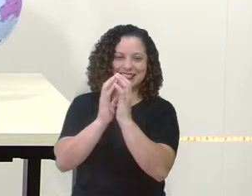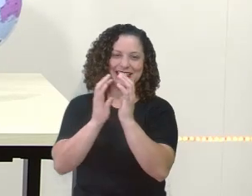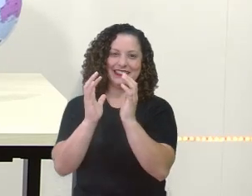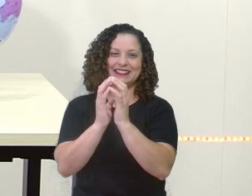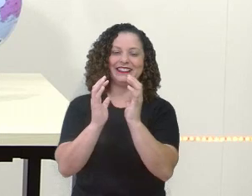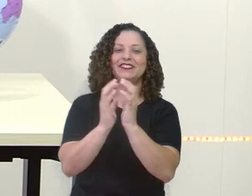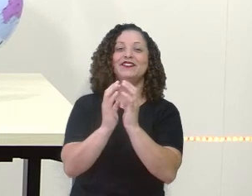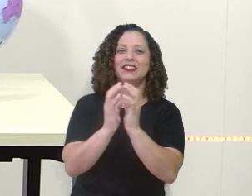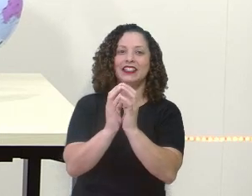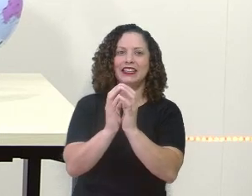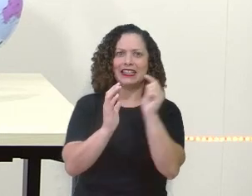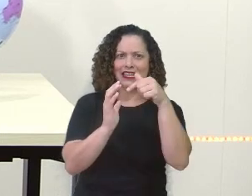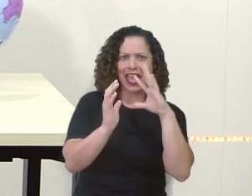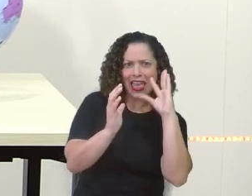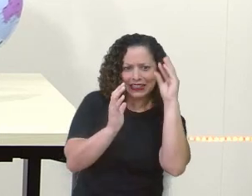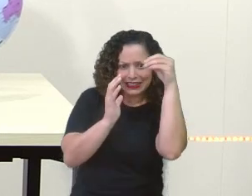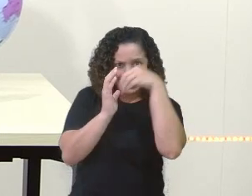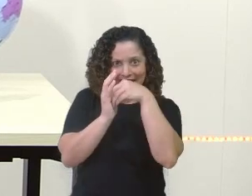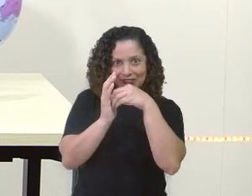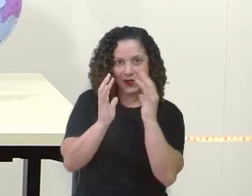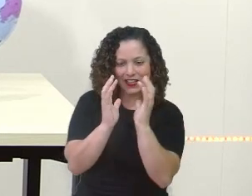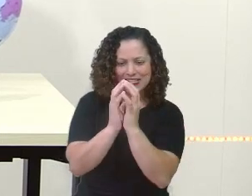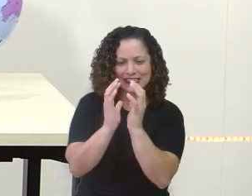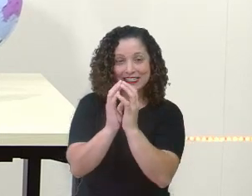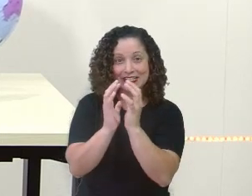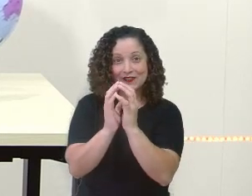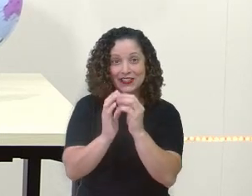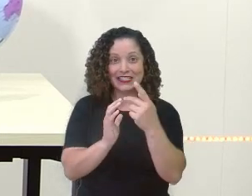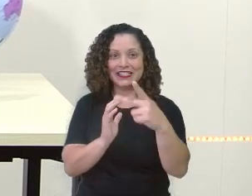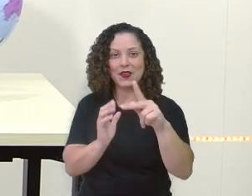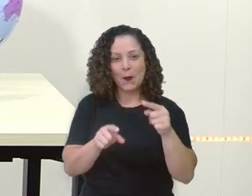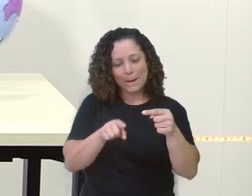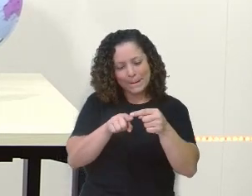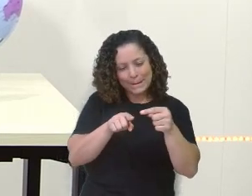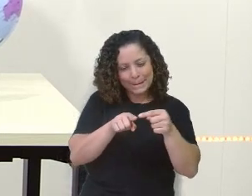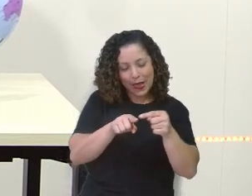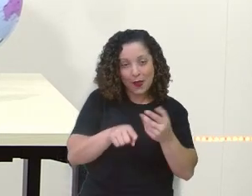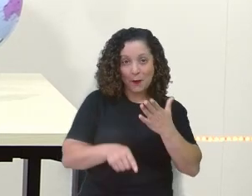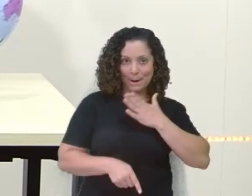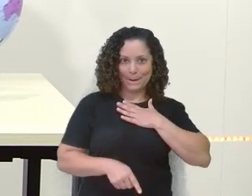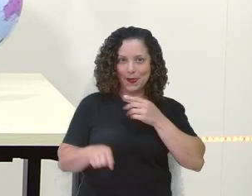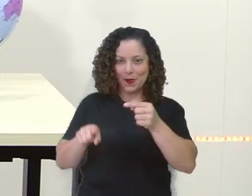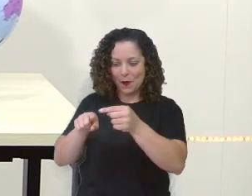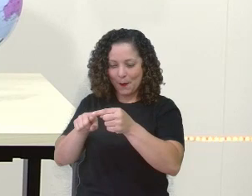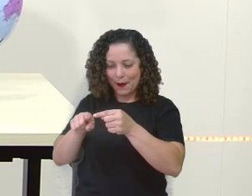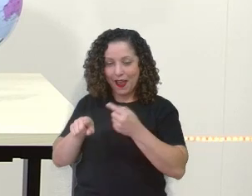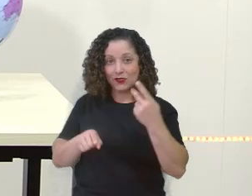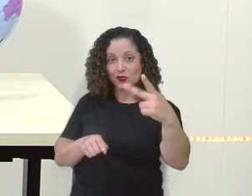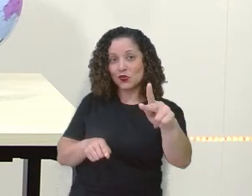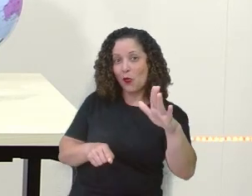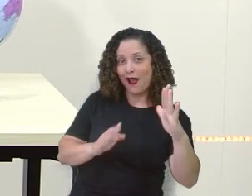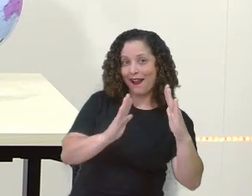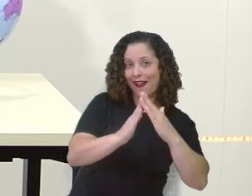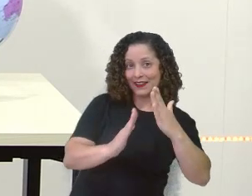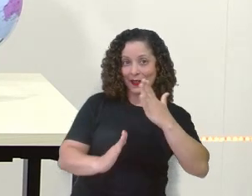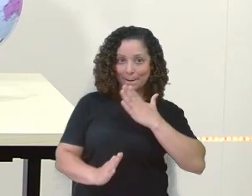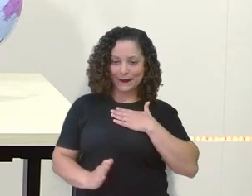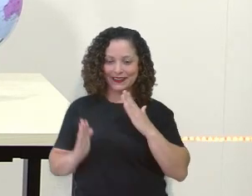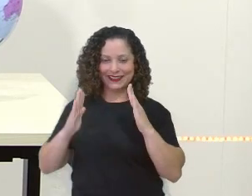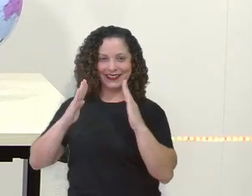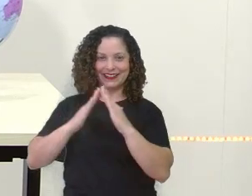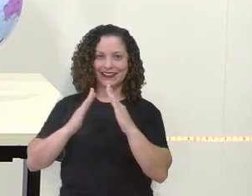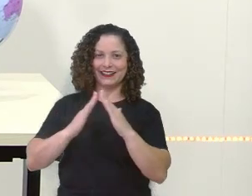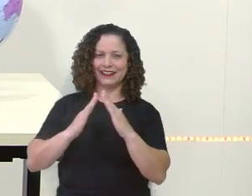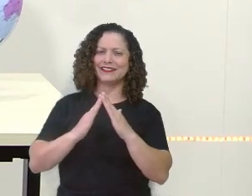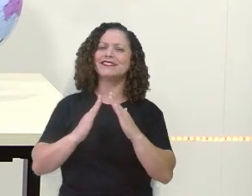Recife. E dentro da nossa cidade, o seu bairro, o meu bairro, a sua casa, a minha casa,